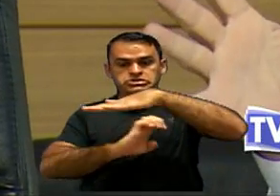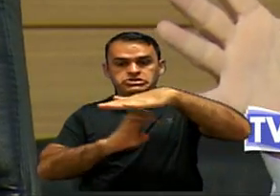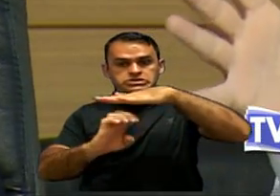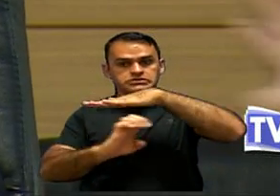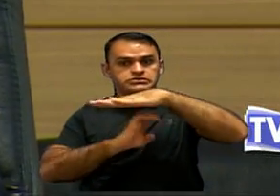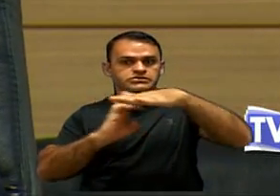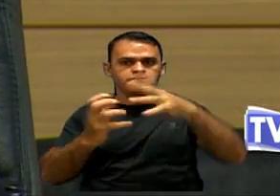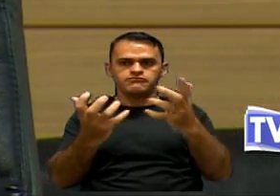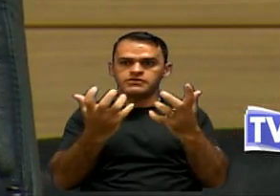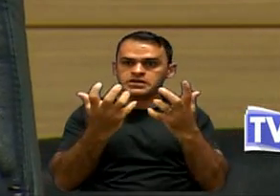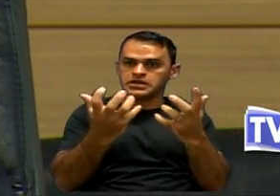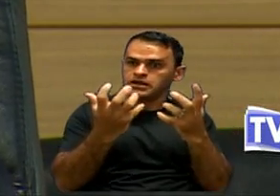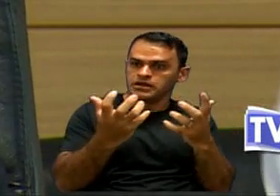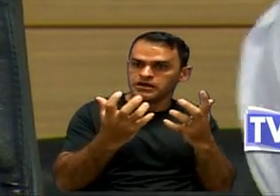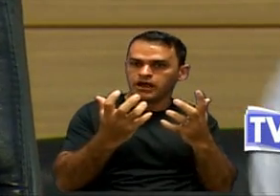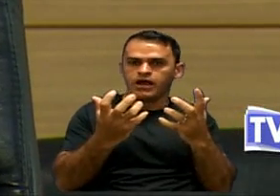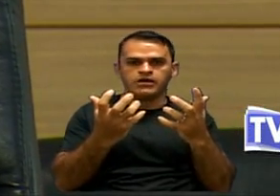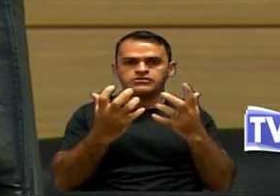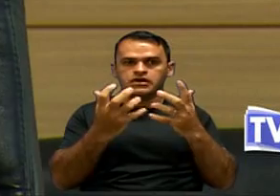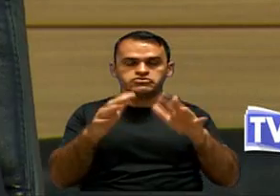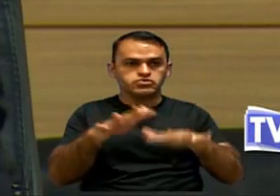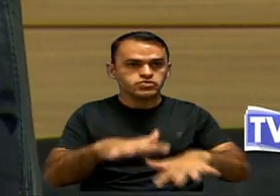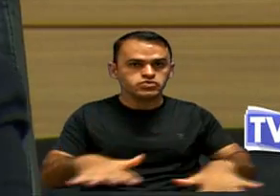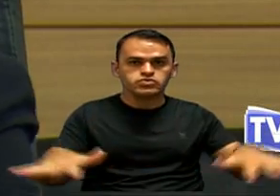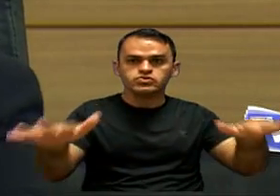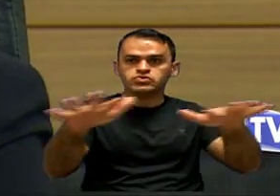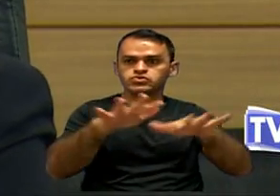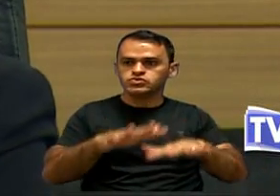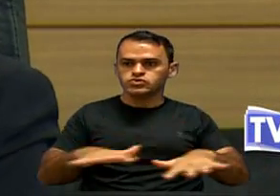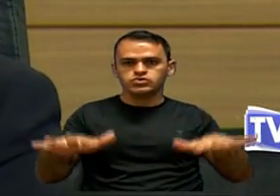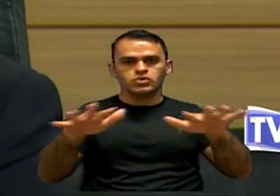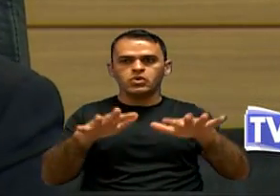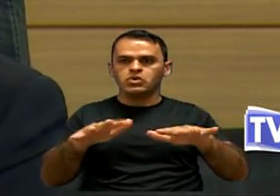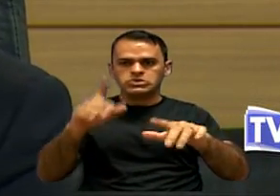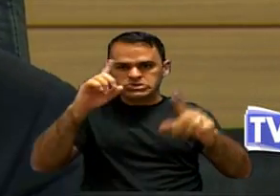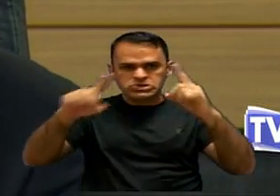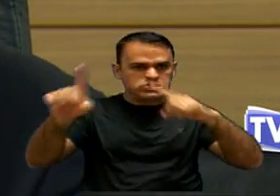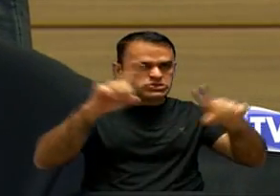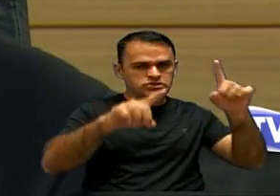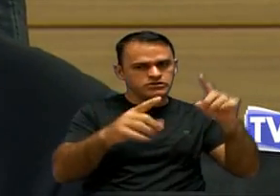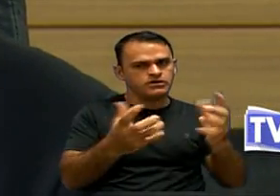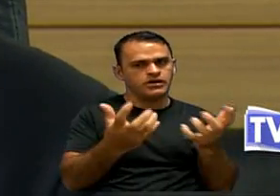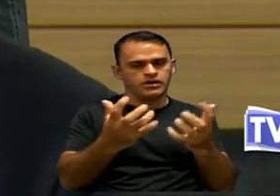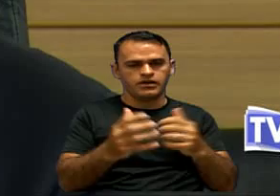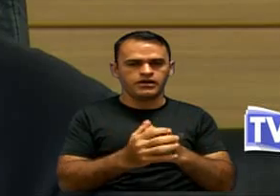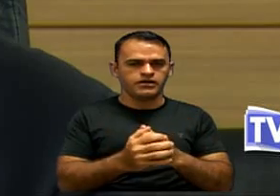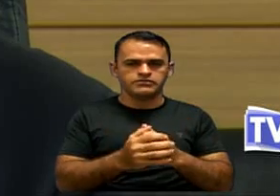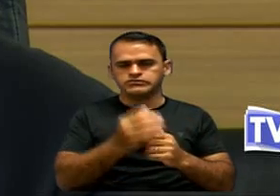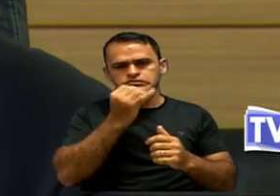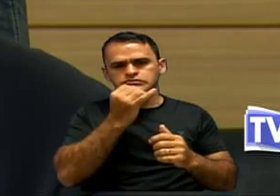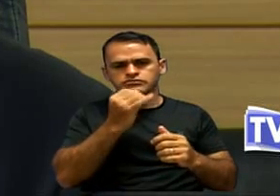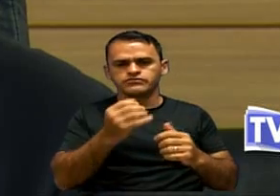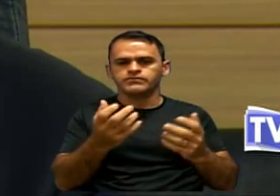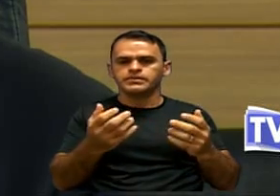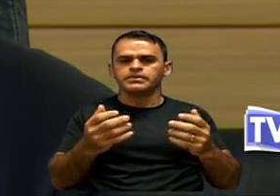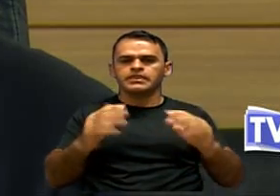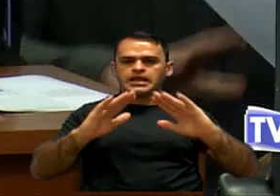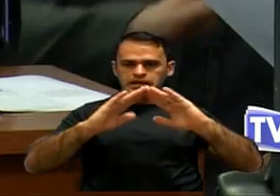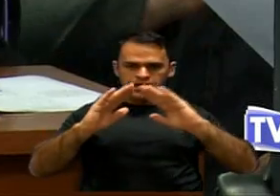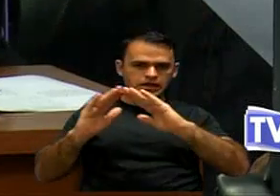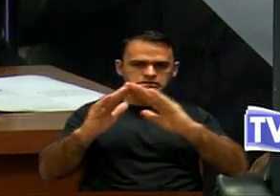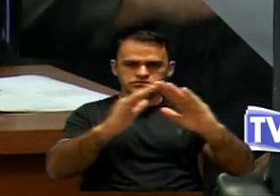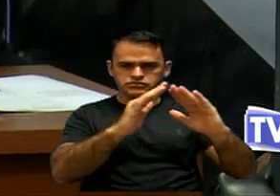você sabe disso. O que que o Tonão fez? Ele fez um projeto que diz assim, quem quiser fazer loteamento aqui tem que fazer